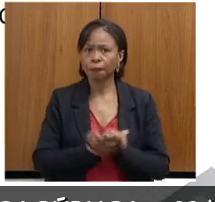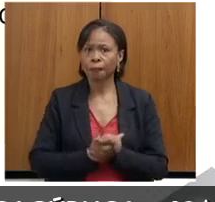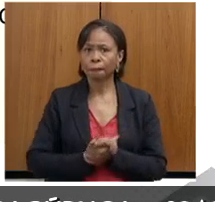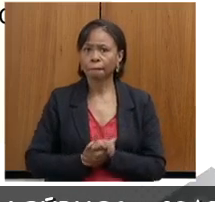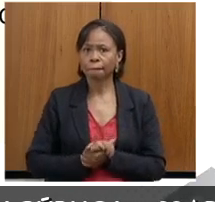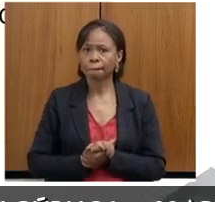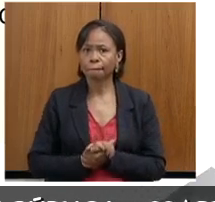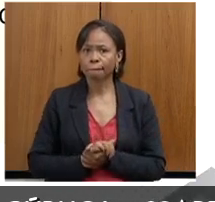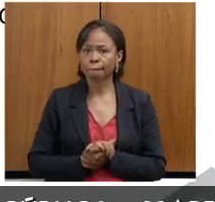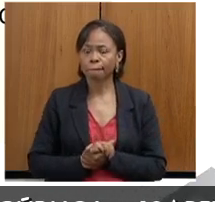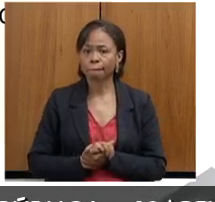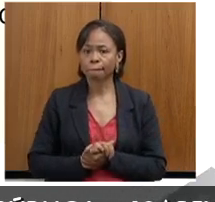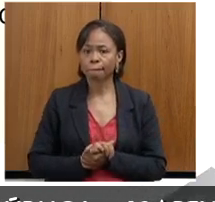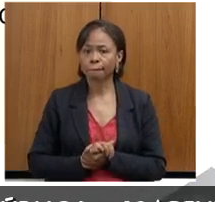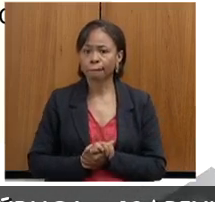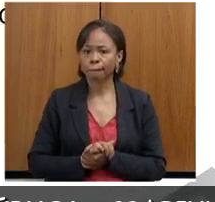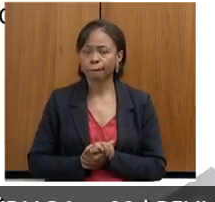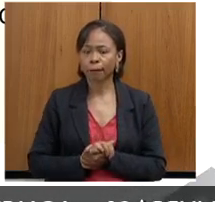e